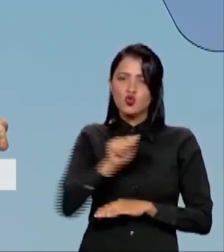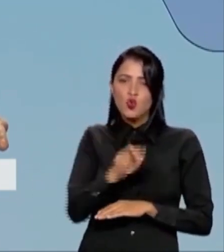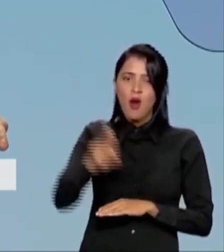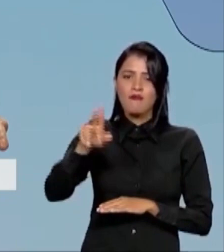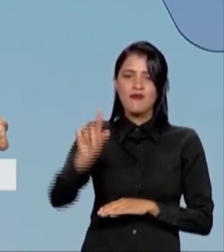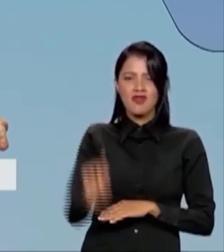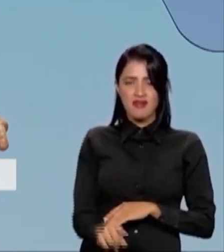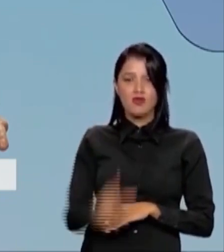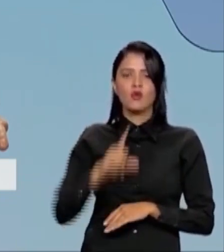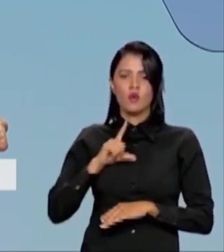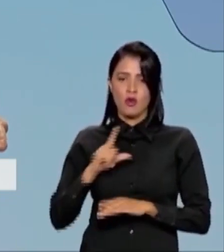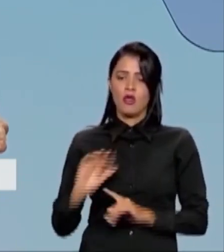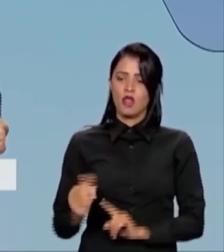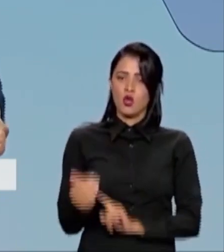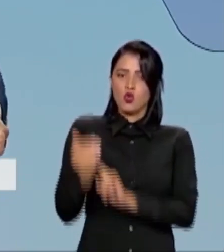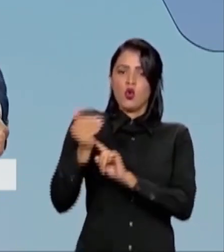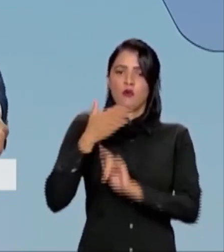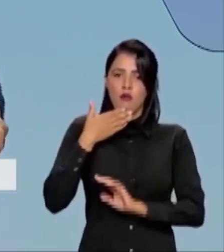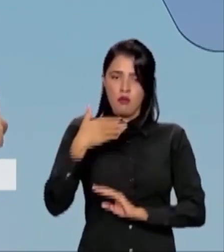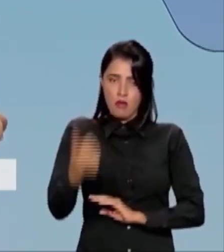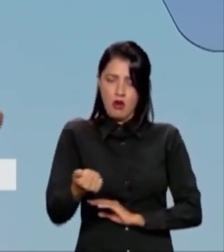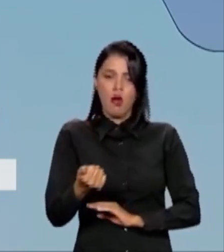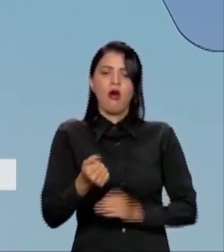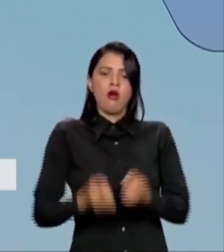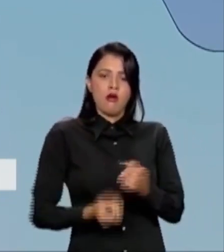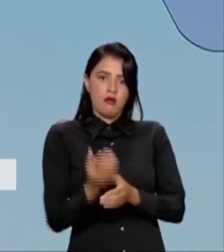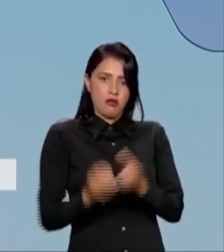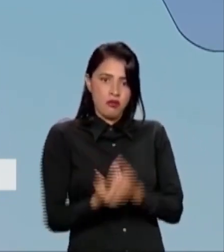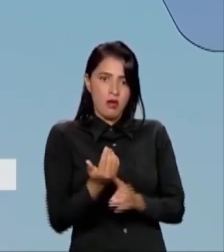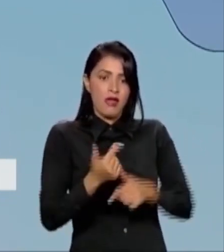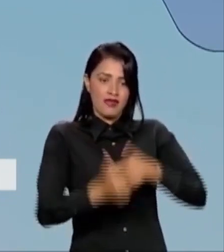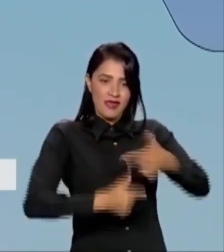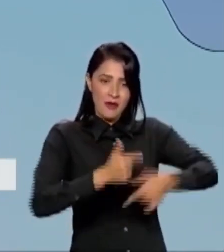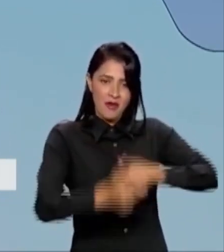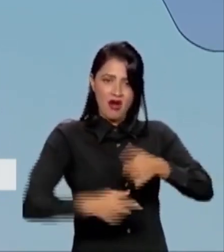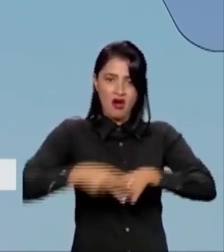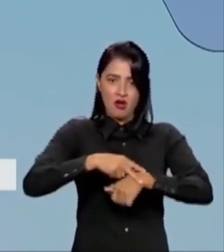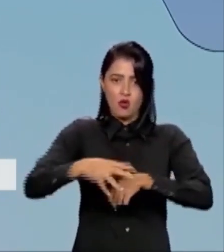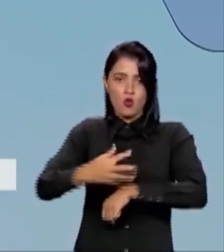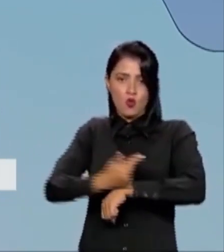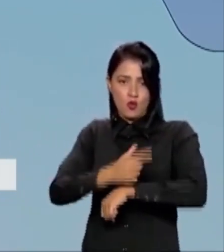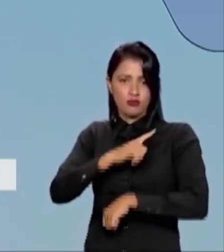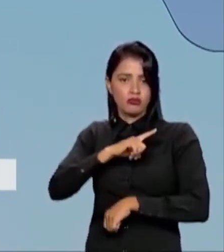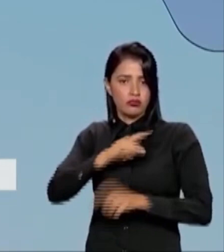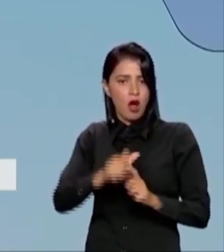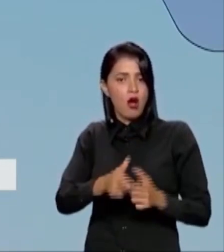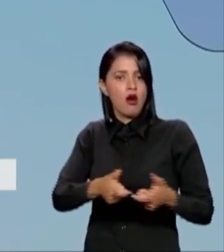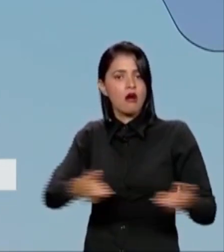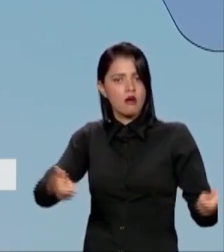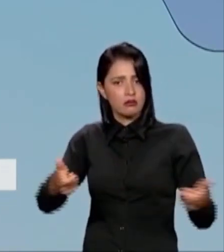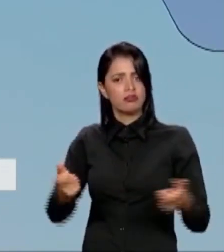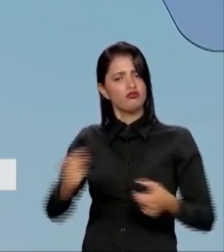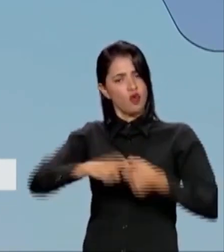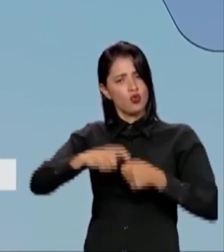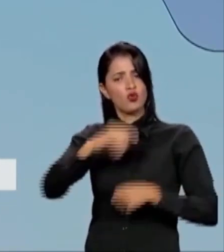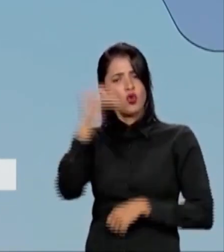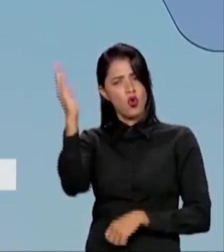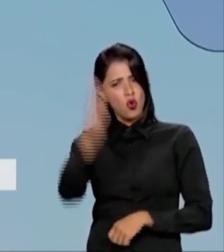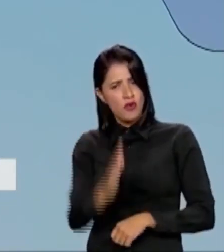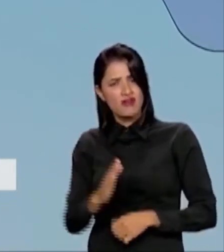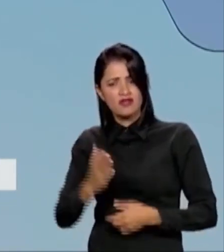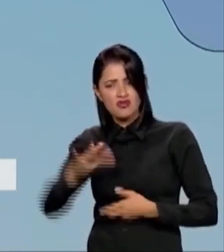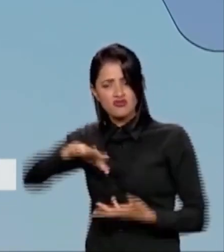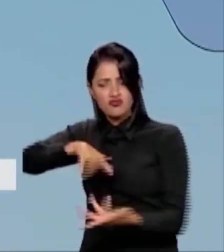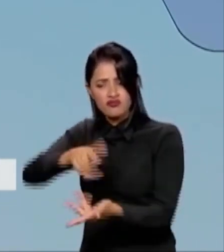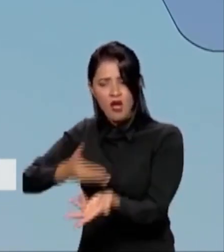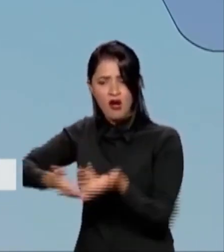densidade tecnológica e com geração de empregos verdes e de qualidade. O Brasil voltou ao cenário